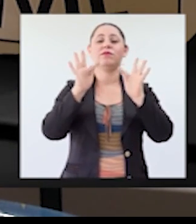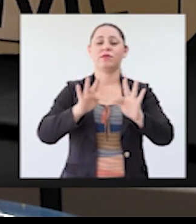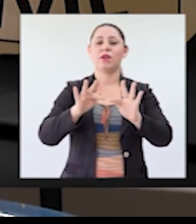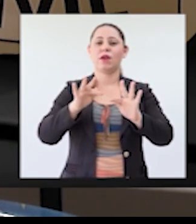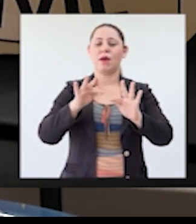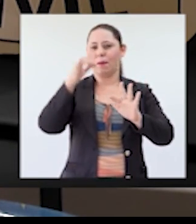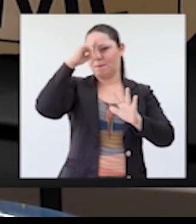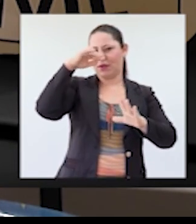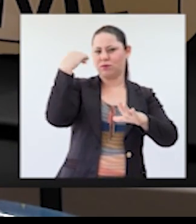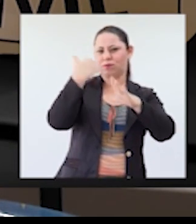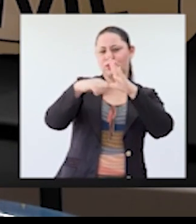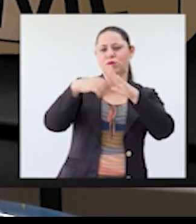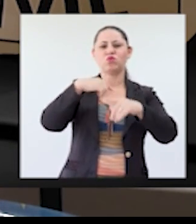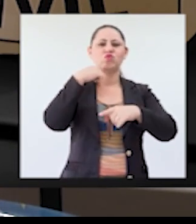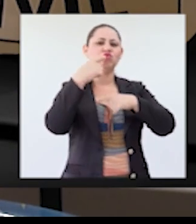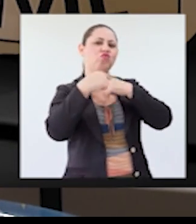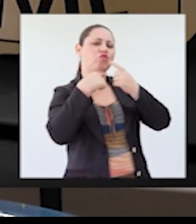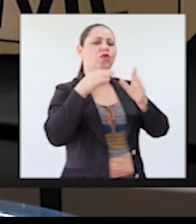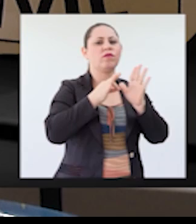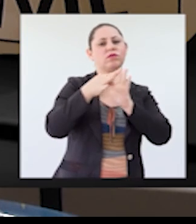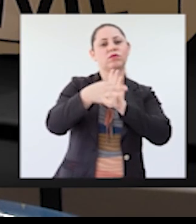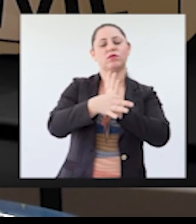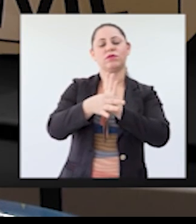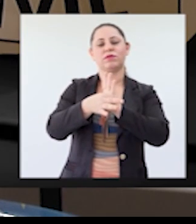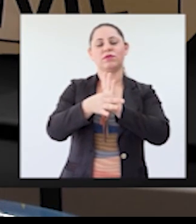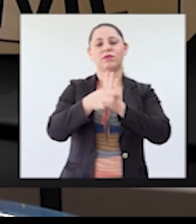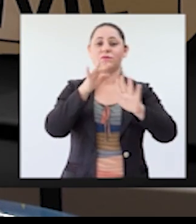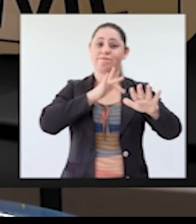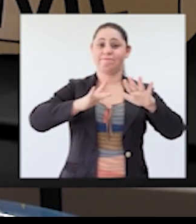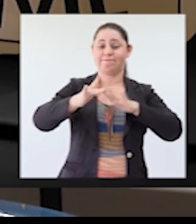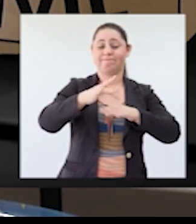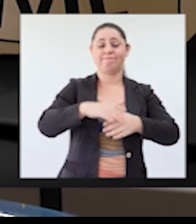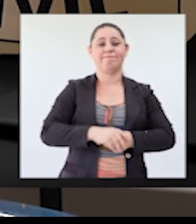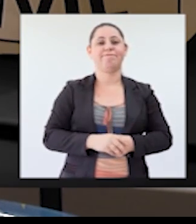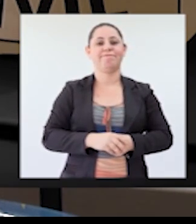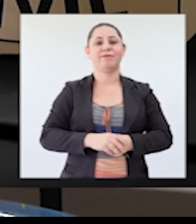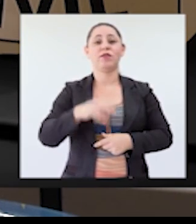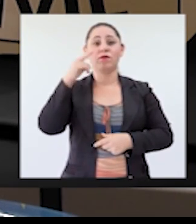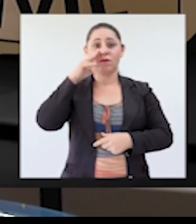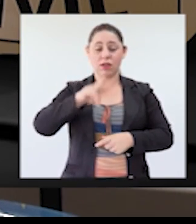por aqui. Mande seus comentários, suas dúvidas e sugestões por meio de nossas redes